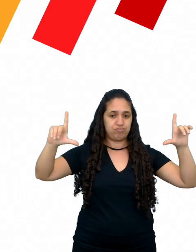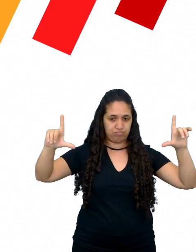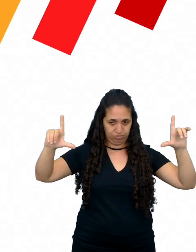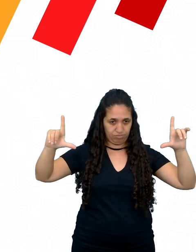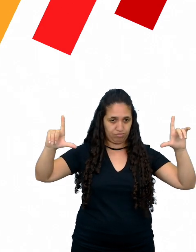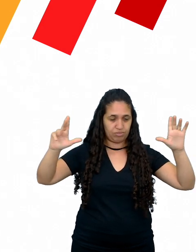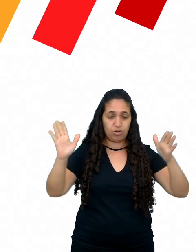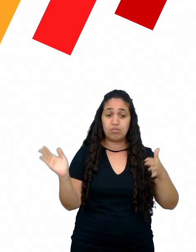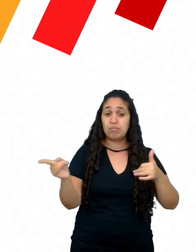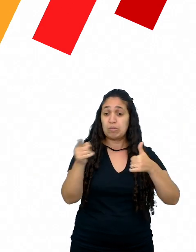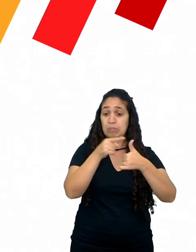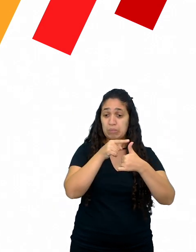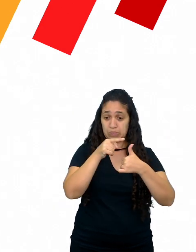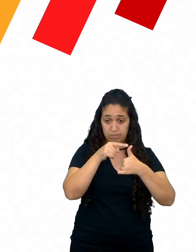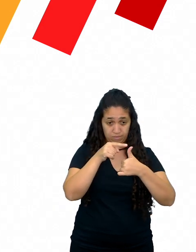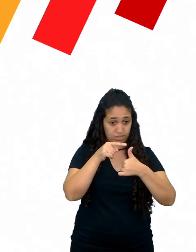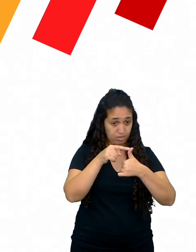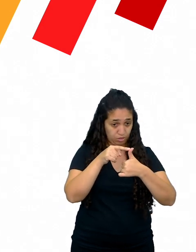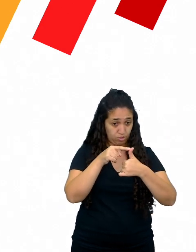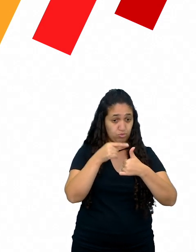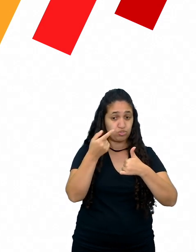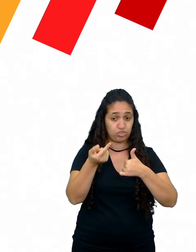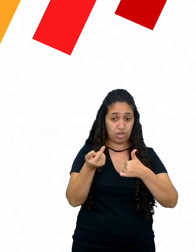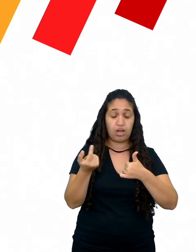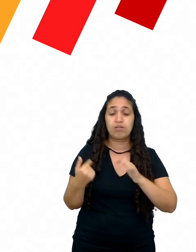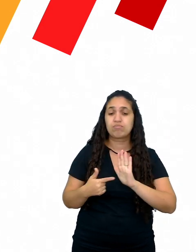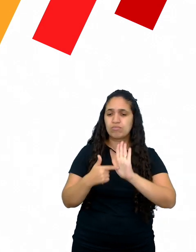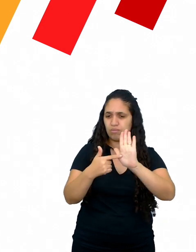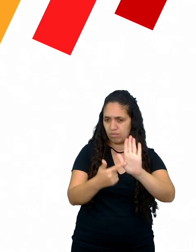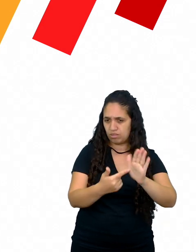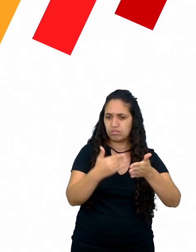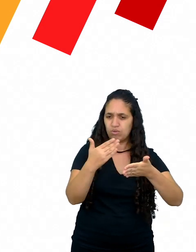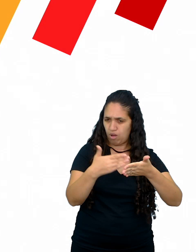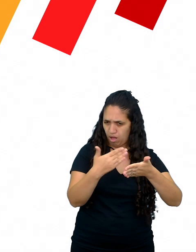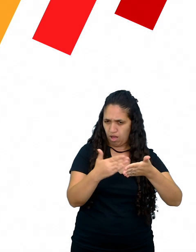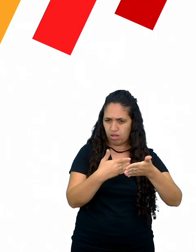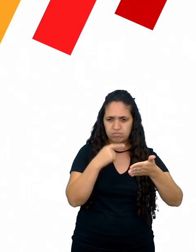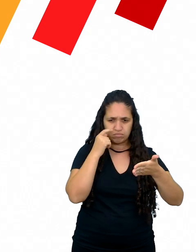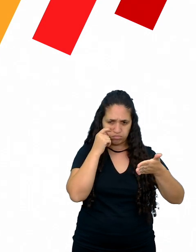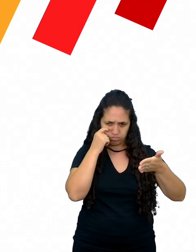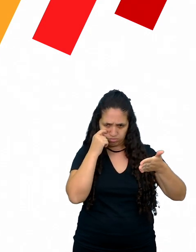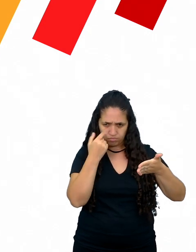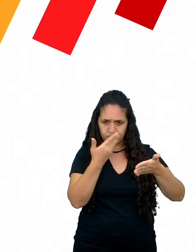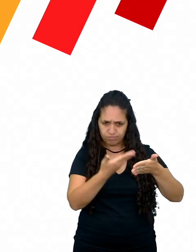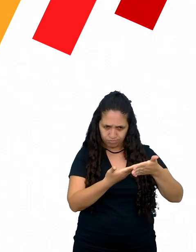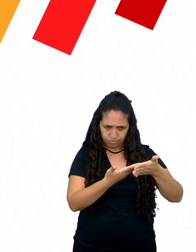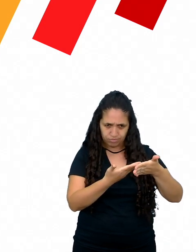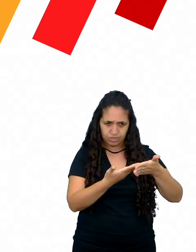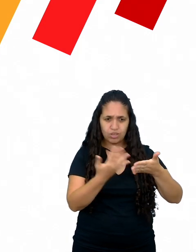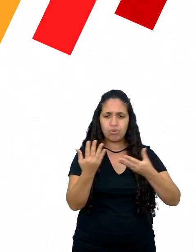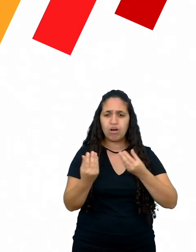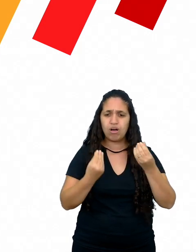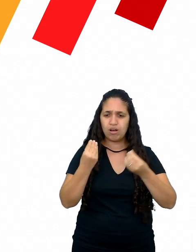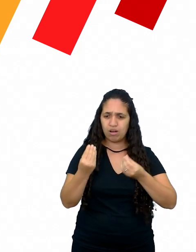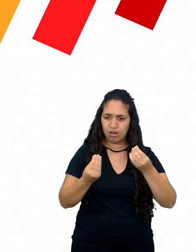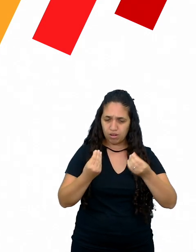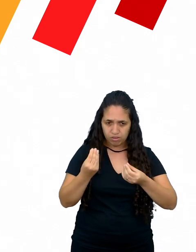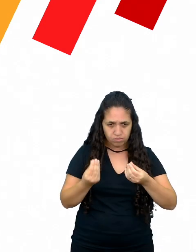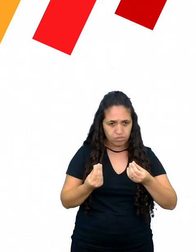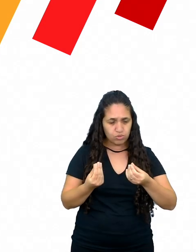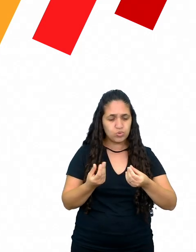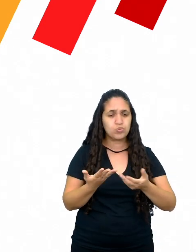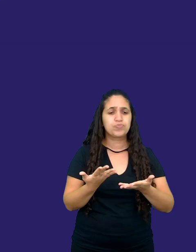Então, primeiro, já que eu mostrei o caderno, o físico, a gente vai ver como